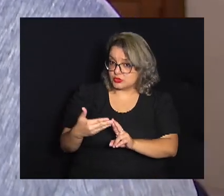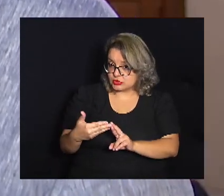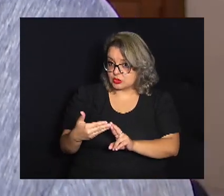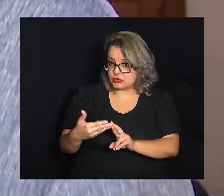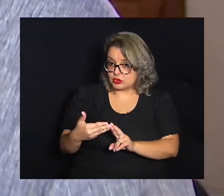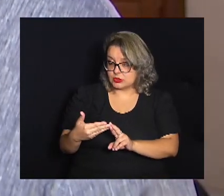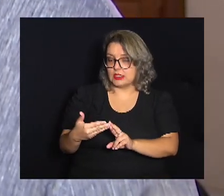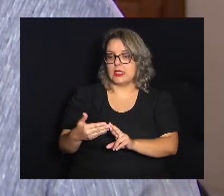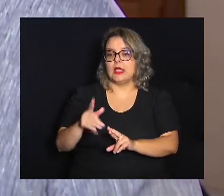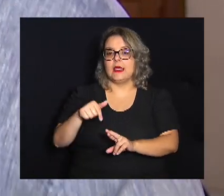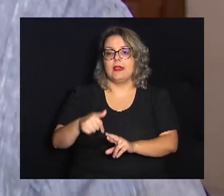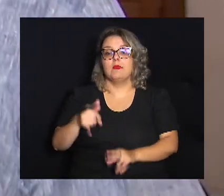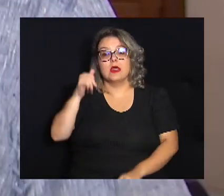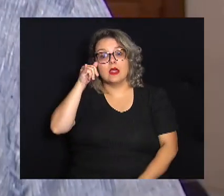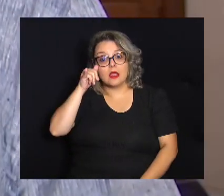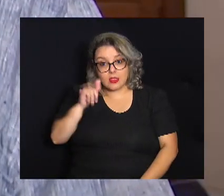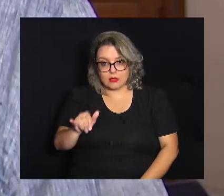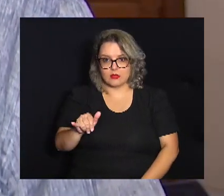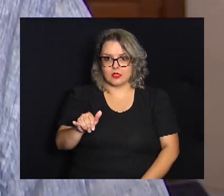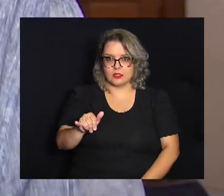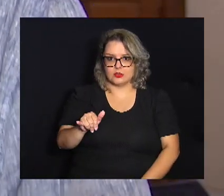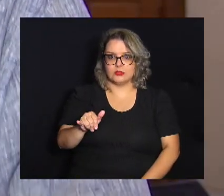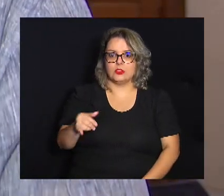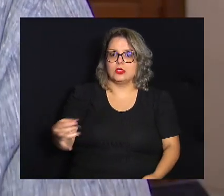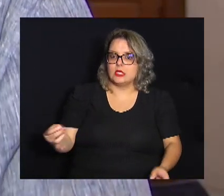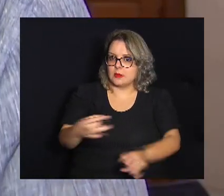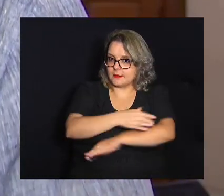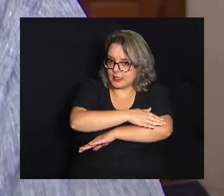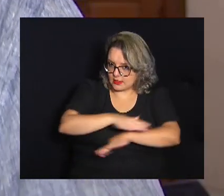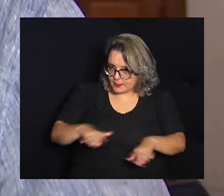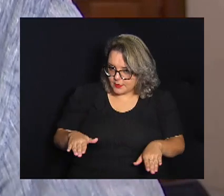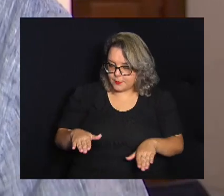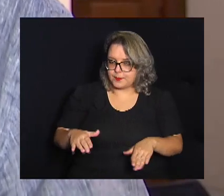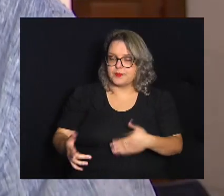na prevenção e no combate. Então, ele tem